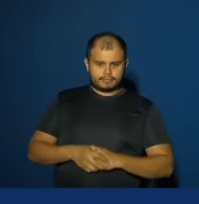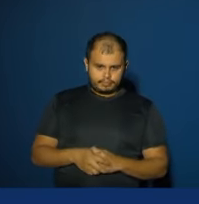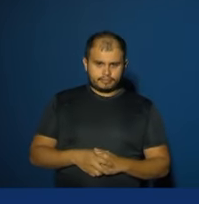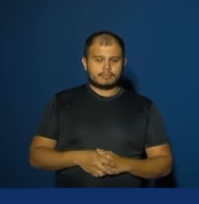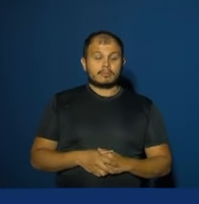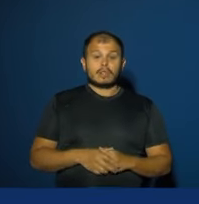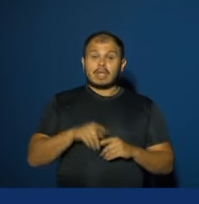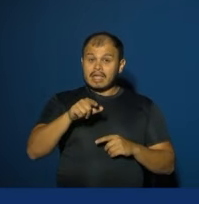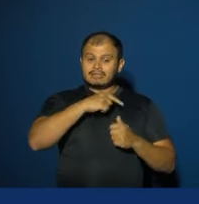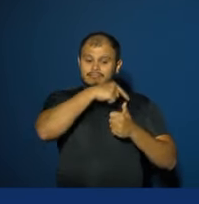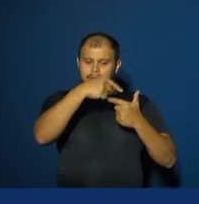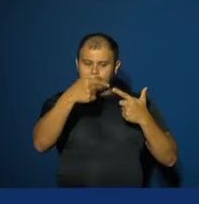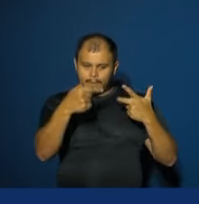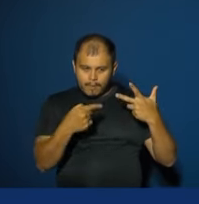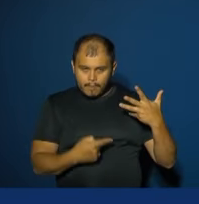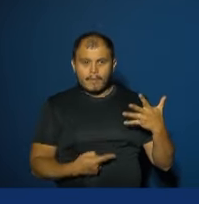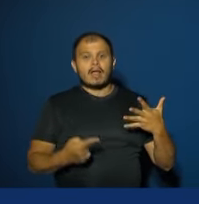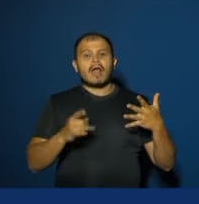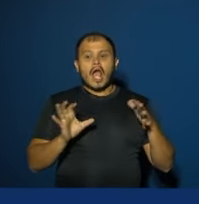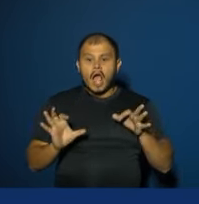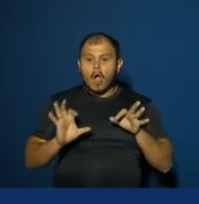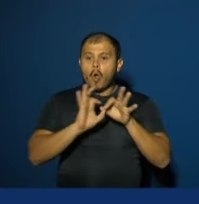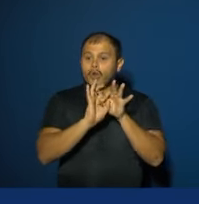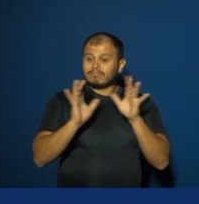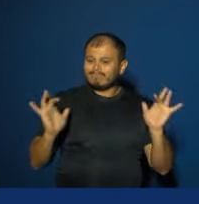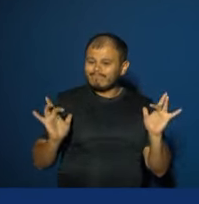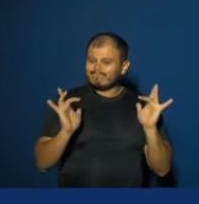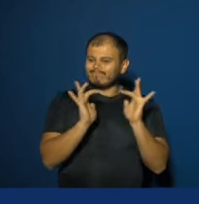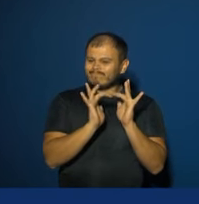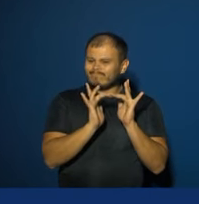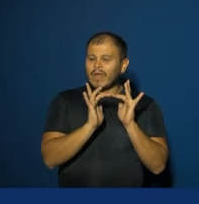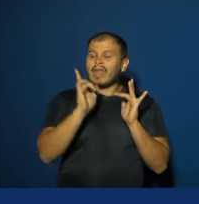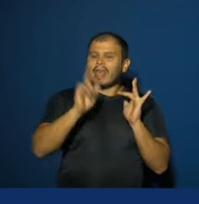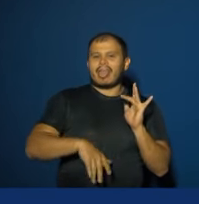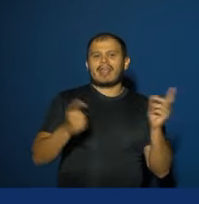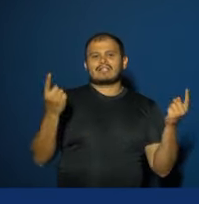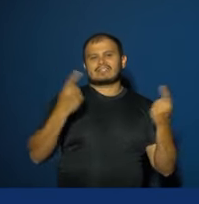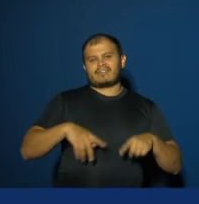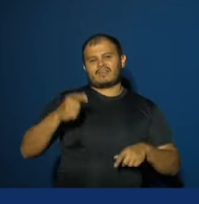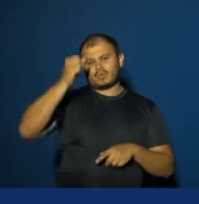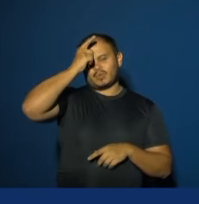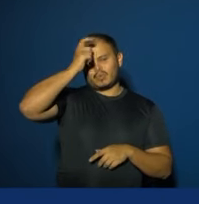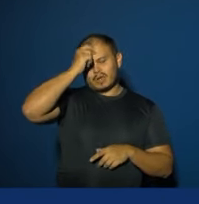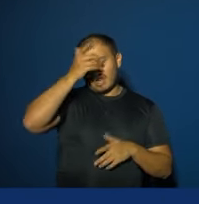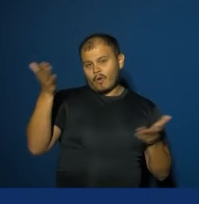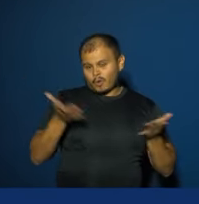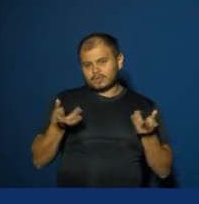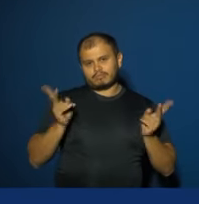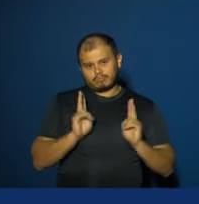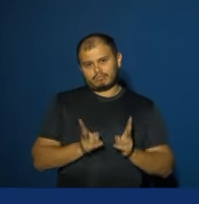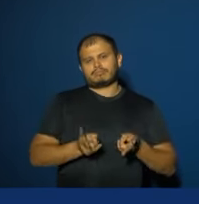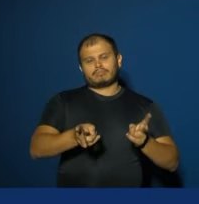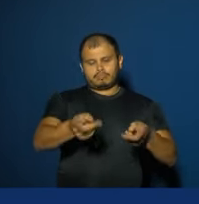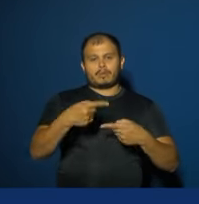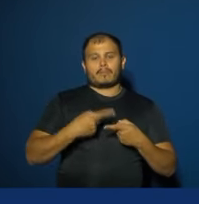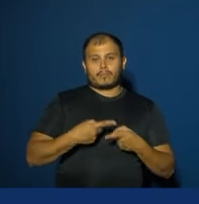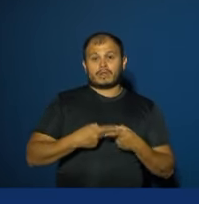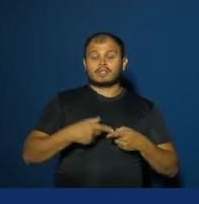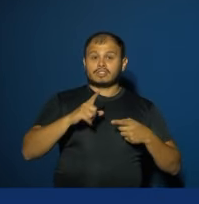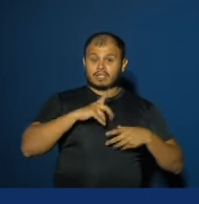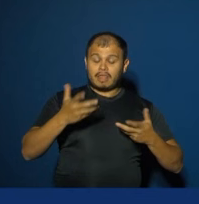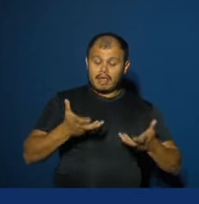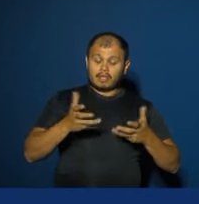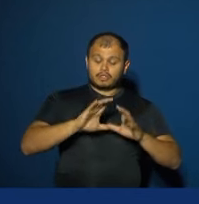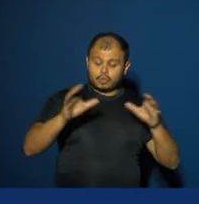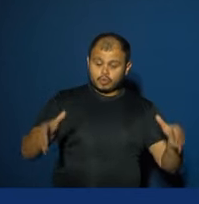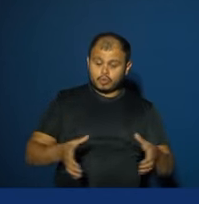né então esses pontos de conexão e são os desafios culturais hoje que a gente enfrenta que é fazer o nosso